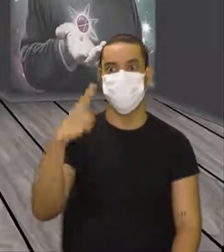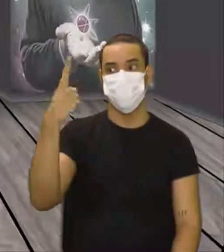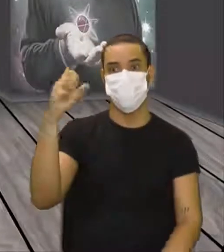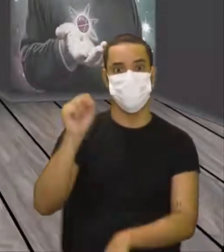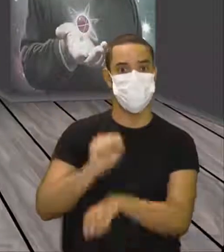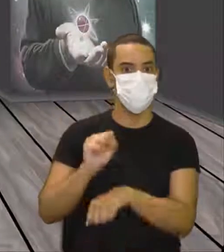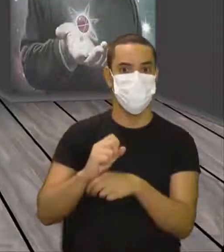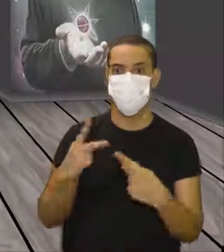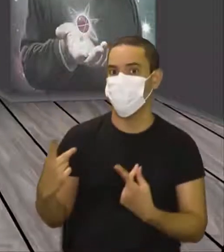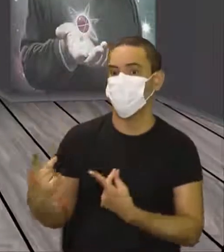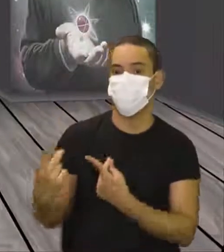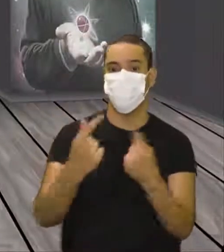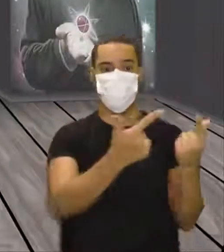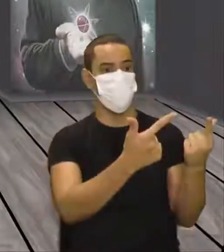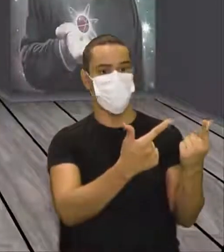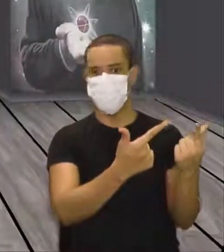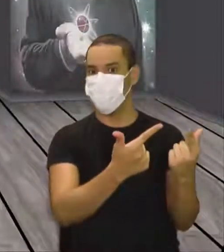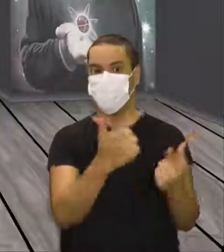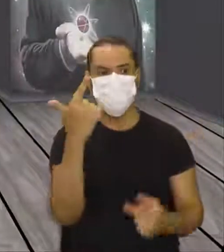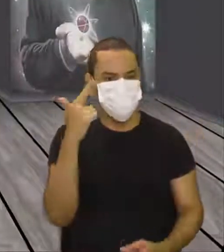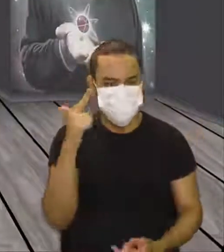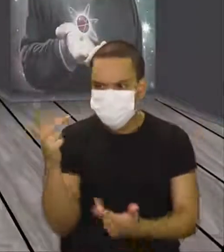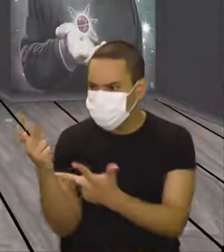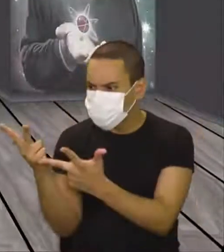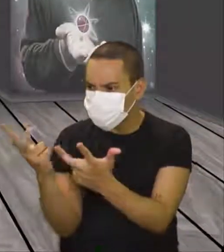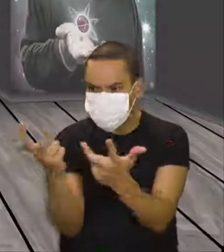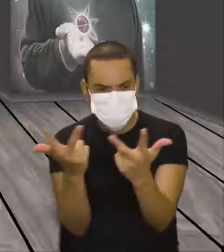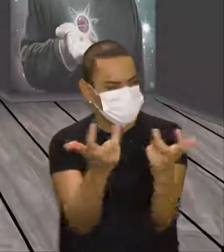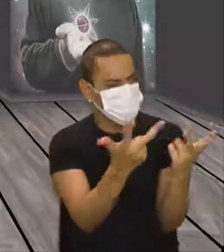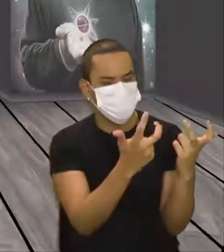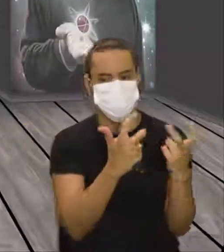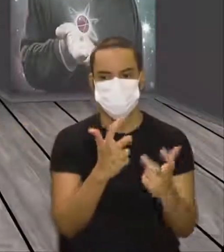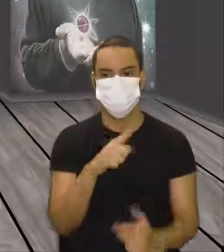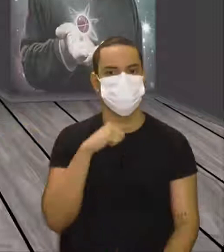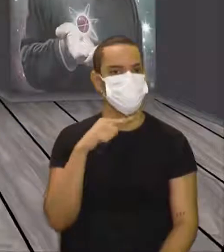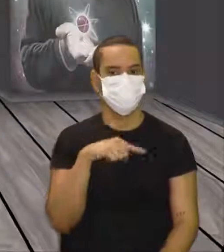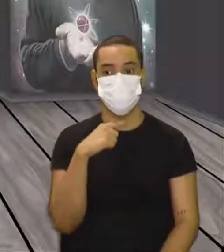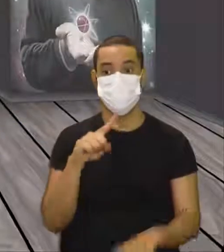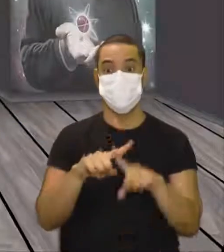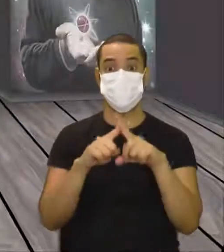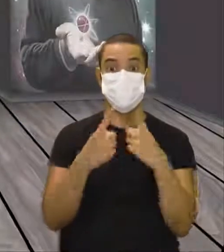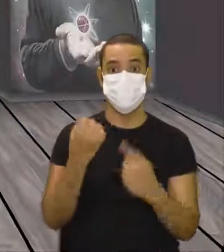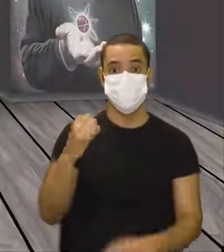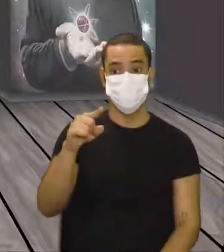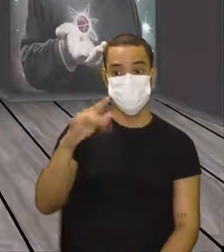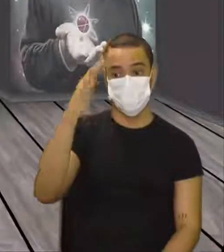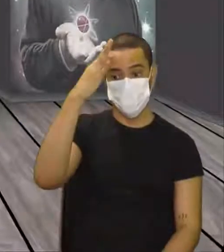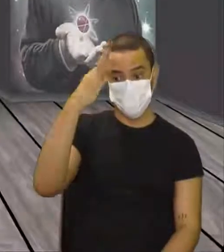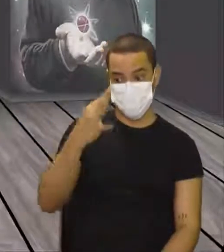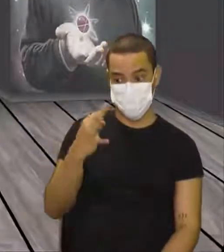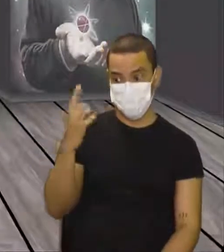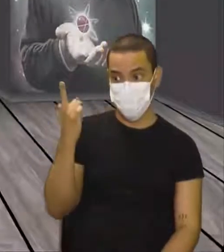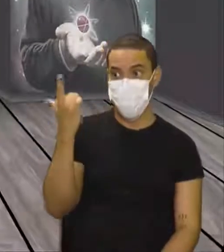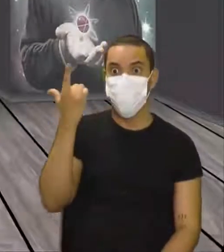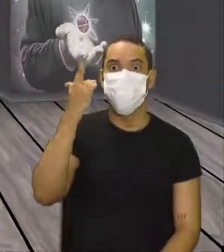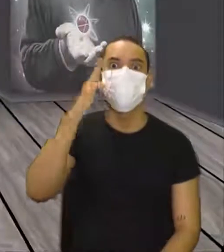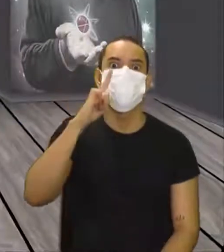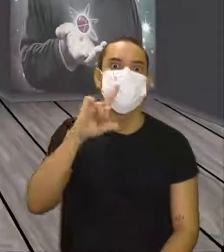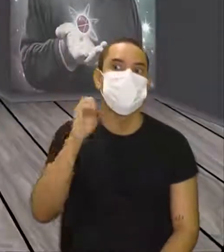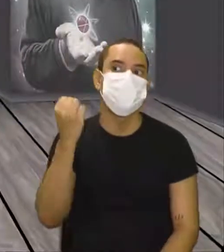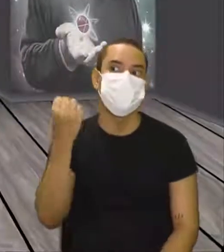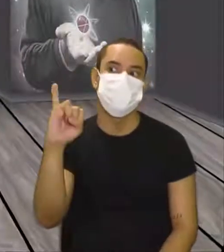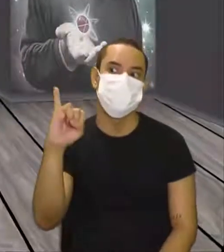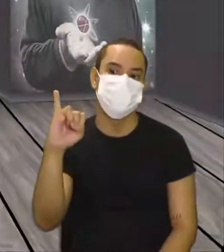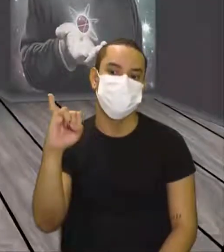já foi embora, você não tem nem essa percepção. Mas o que está dizendo é se você conseguisse